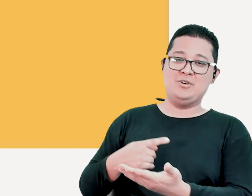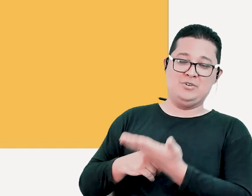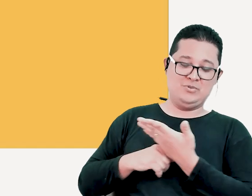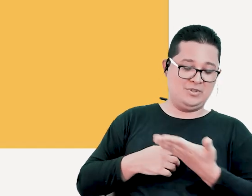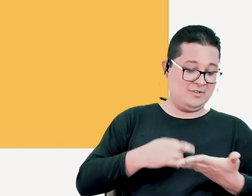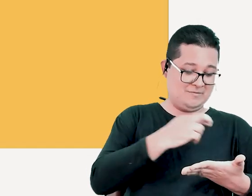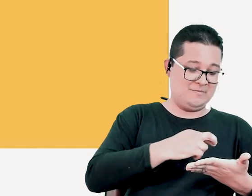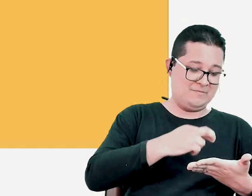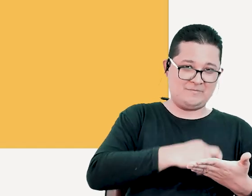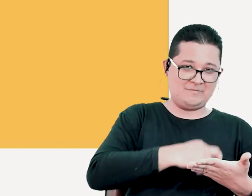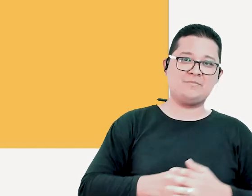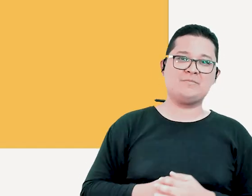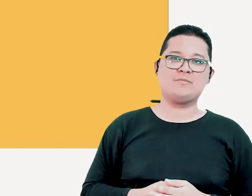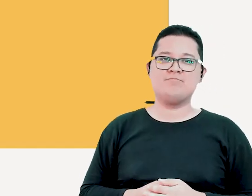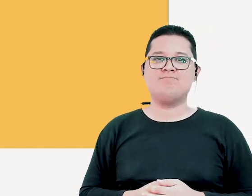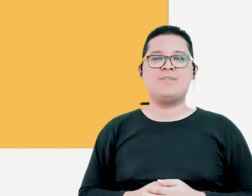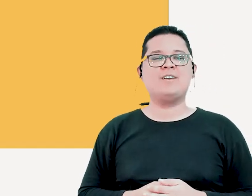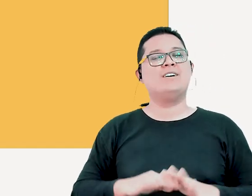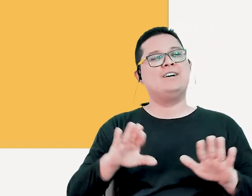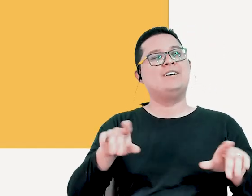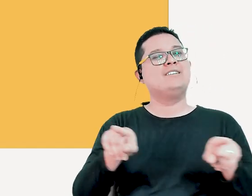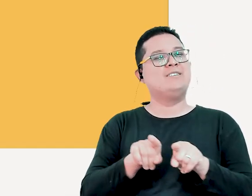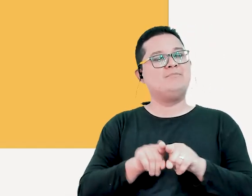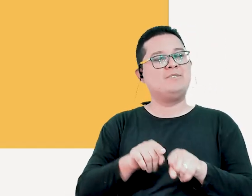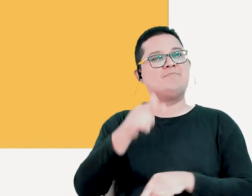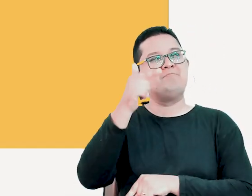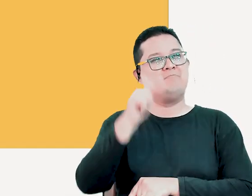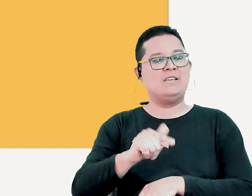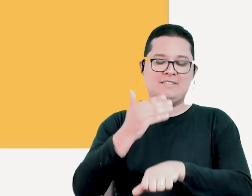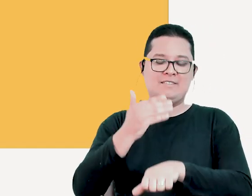aí treinamentos, workshops, enfim,